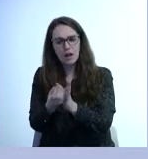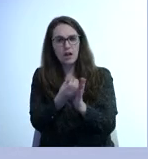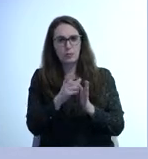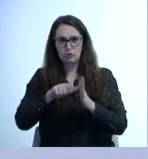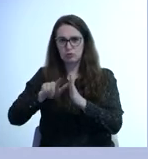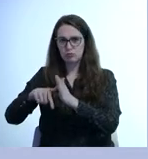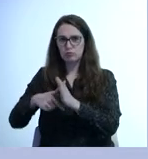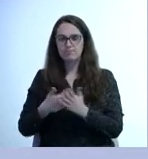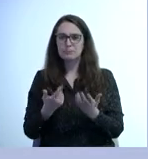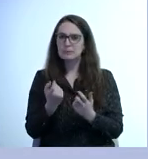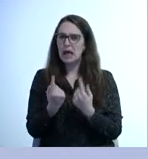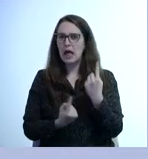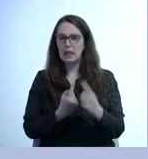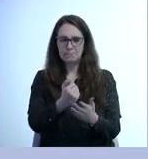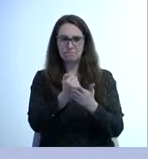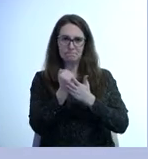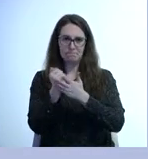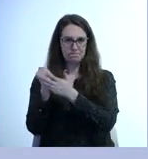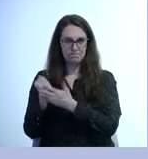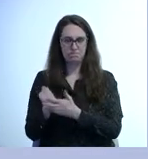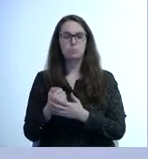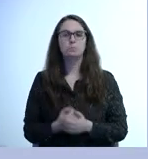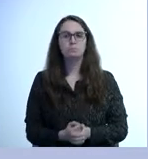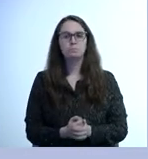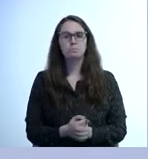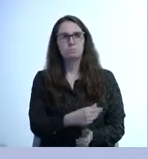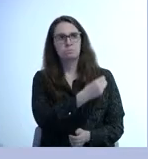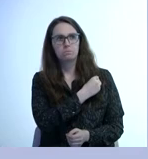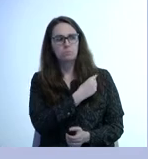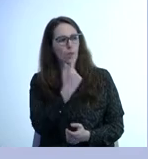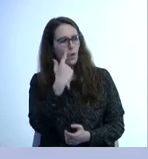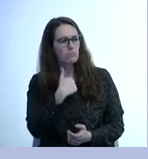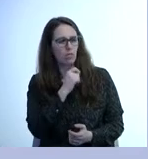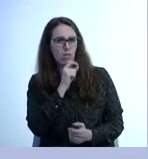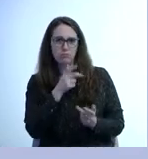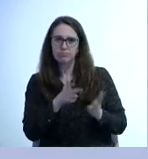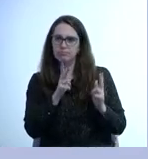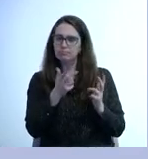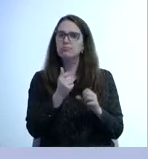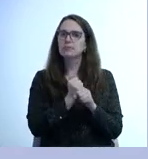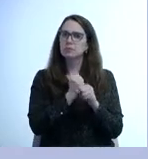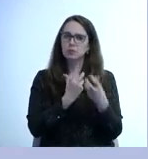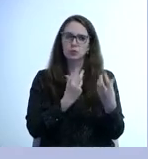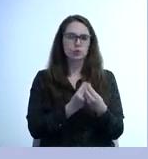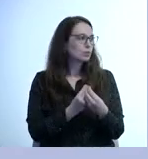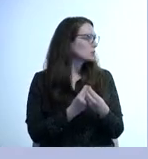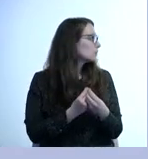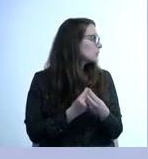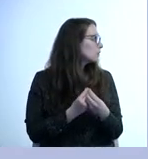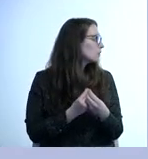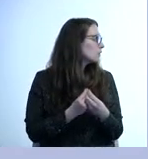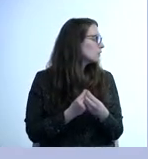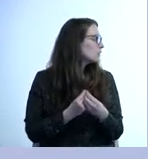e que portanto, perguntar-se se eu estaria disposto a trabalhar contigo. Mas concorremos,